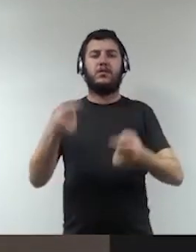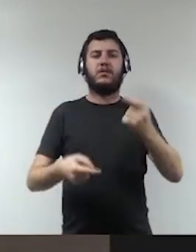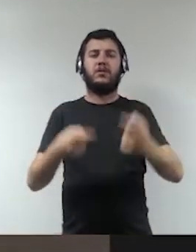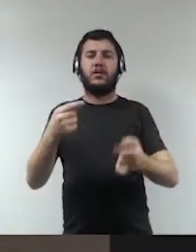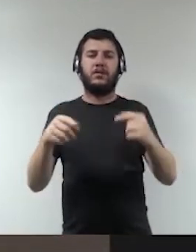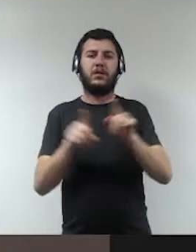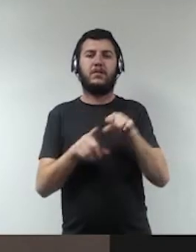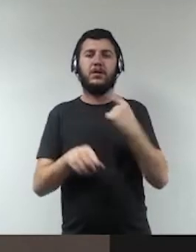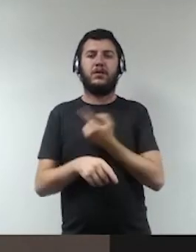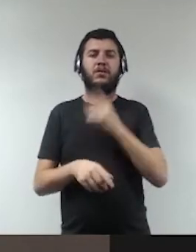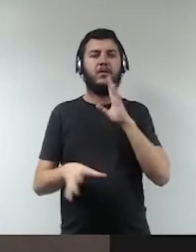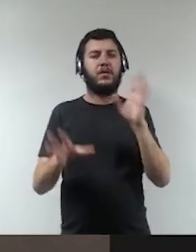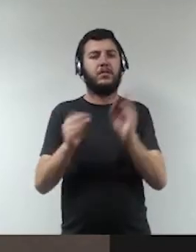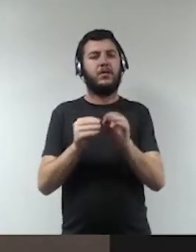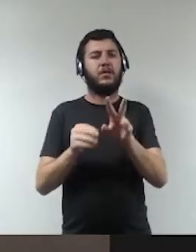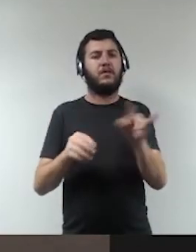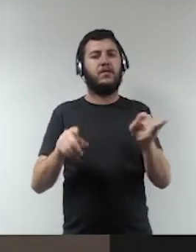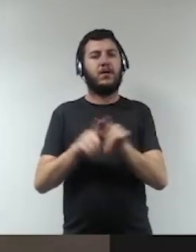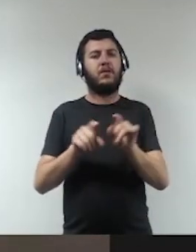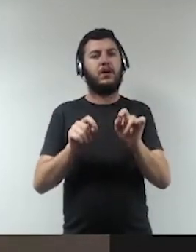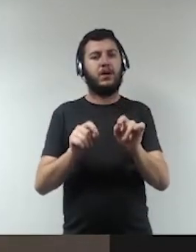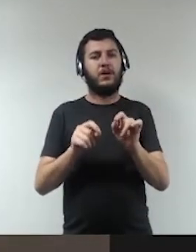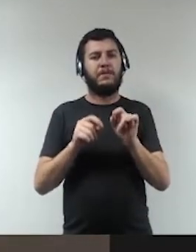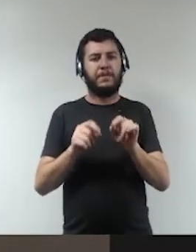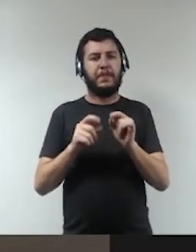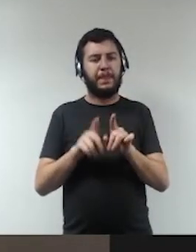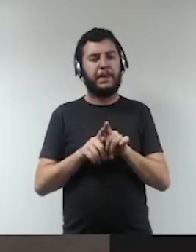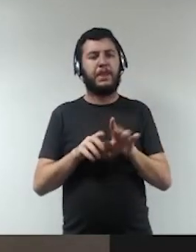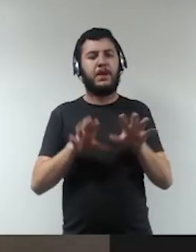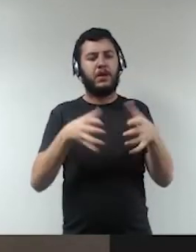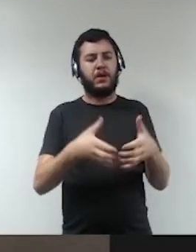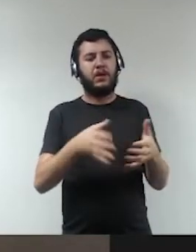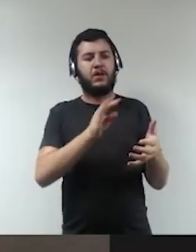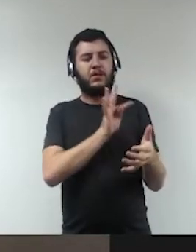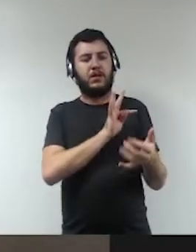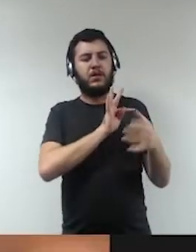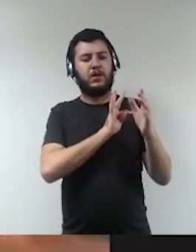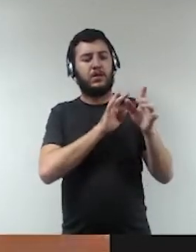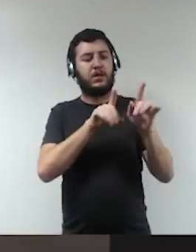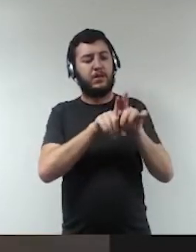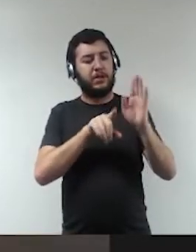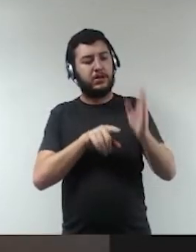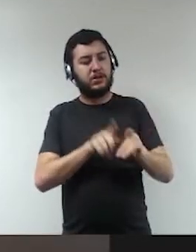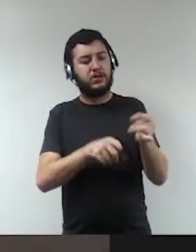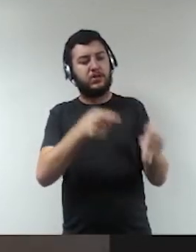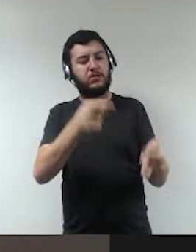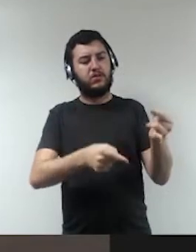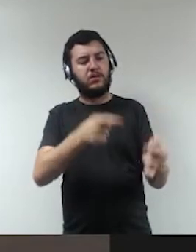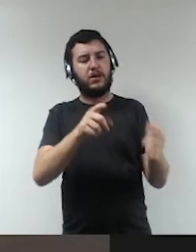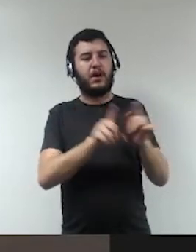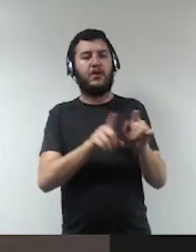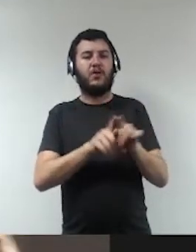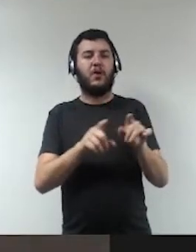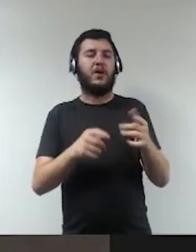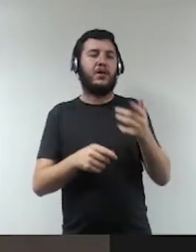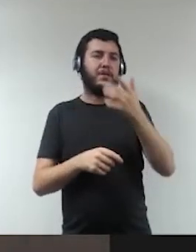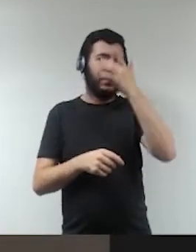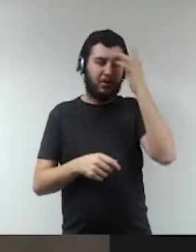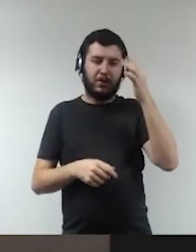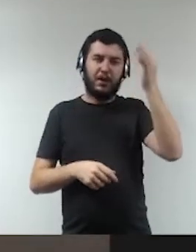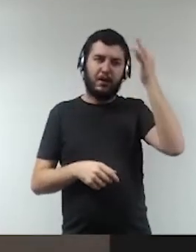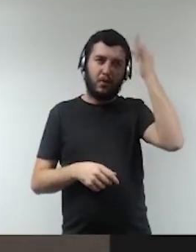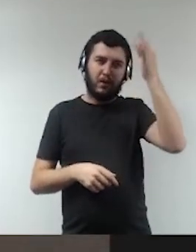aquele componente técnico sobre a discussão entre os utilitaristas, Bentham e Mill, e, de outro